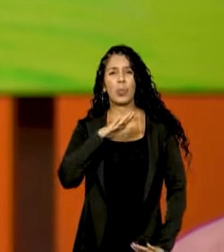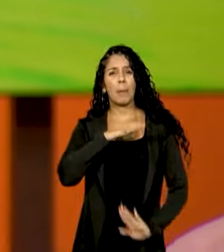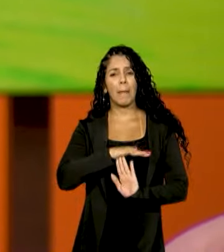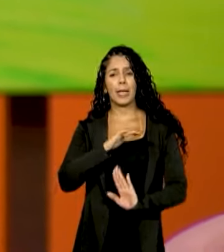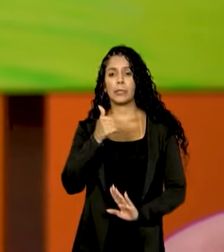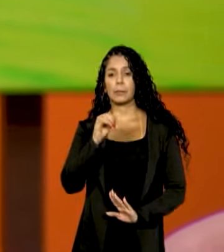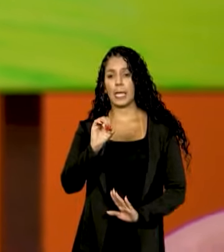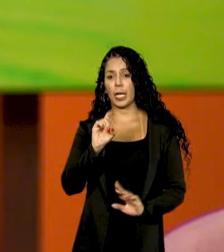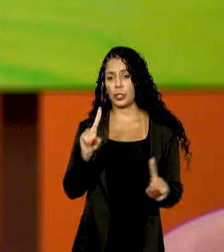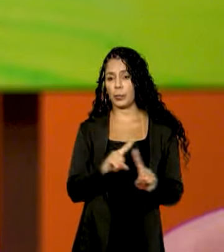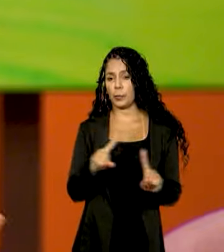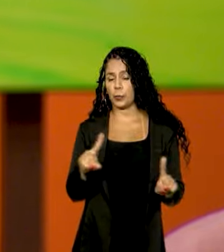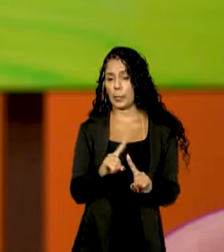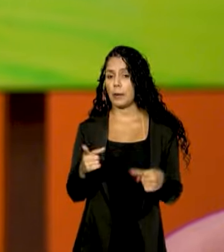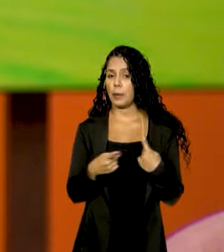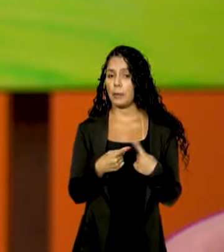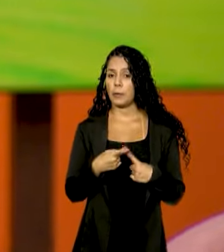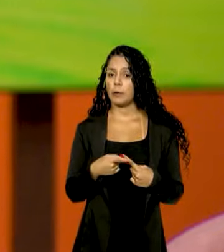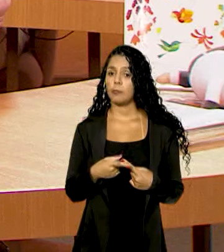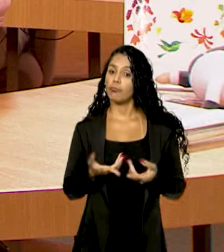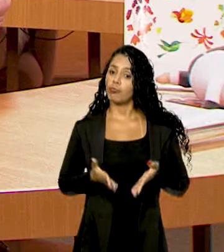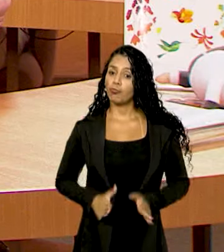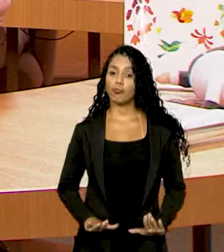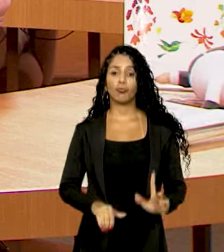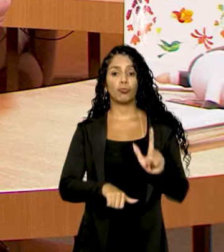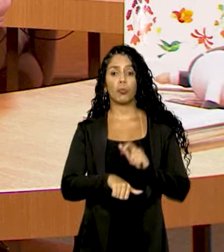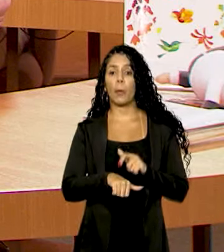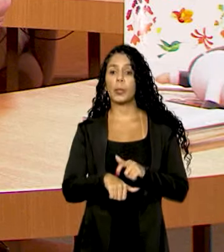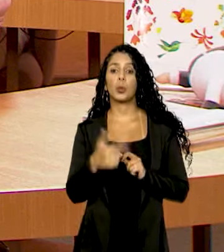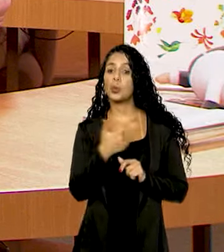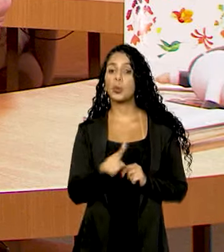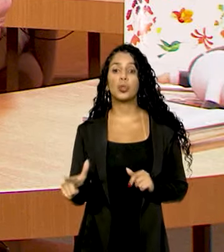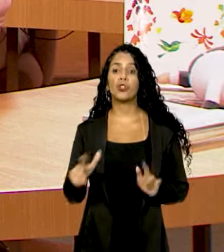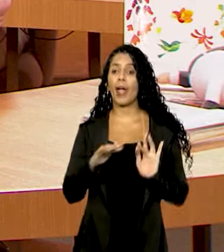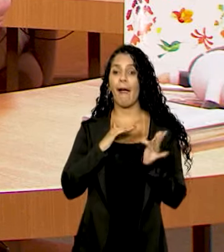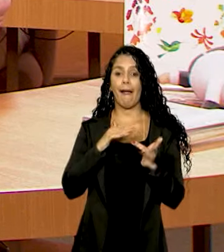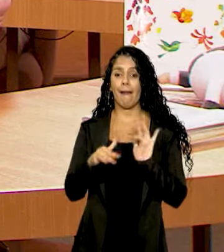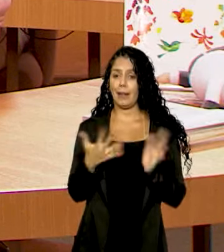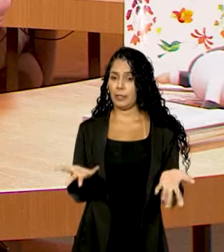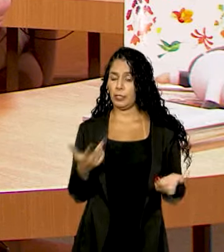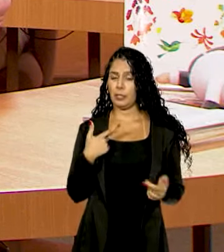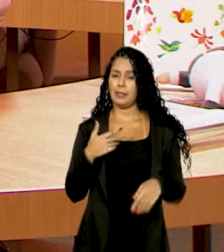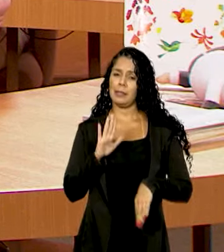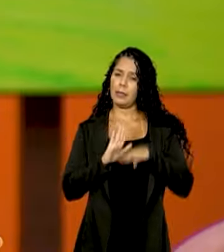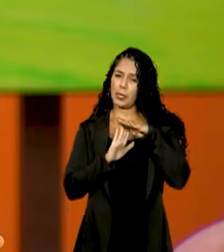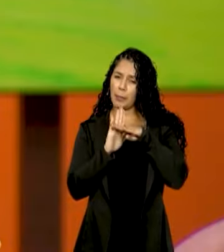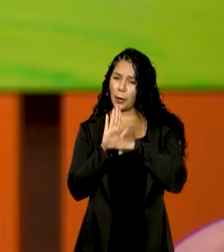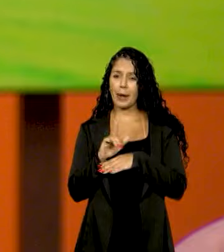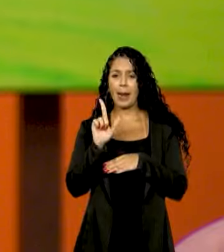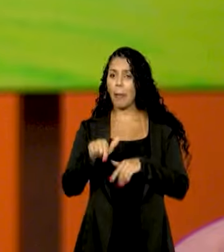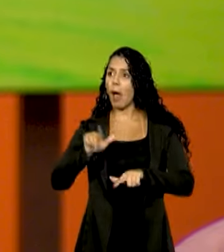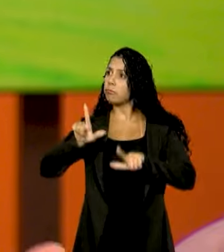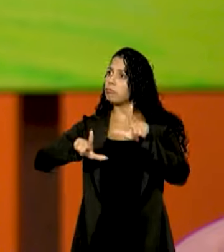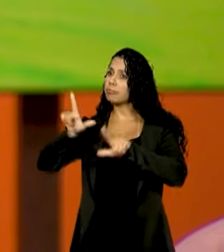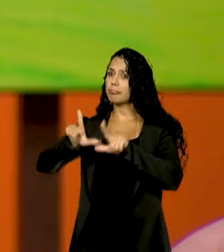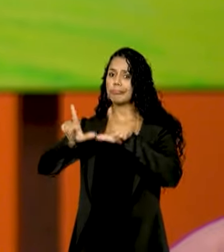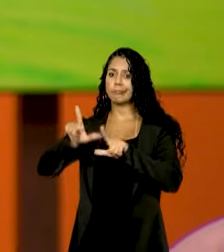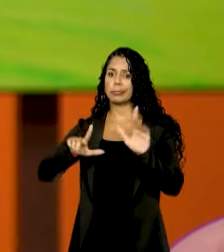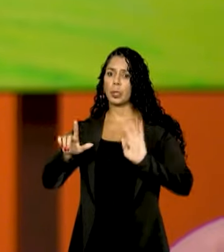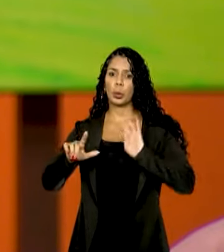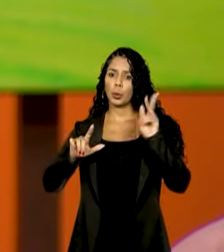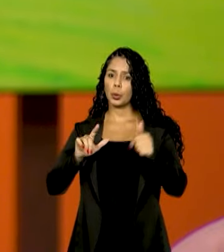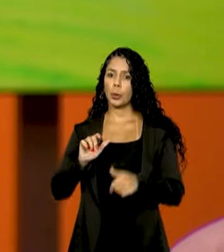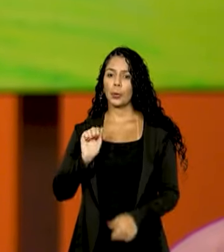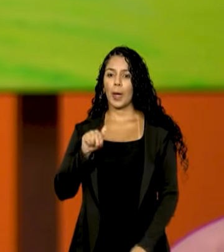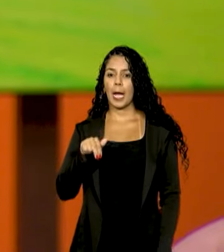10. Porque eu nasci numa época que não tinha mídia ainda. Sim. Nosso programa era muito analógico. Toda analógica,